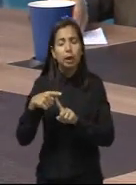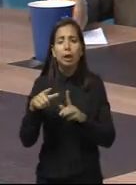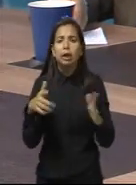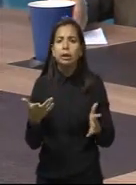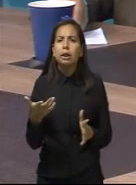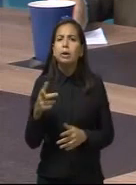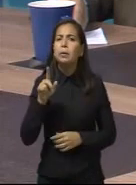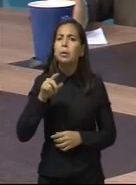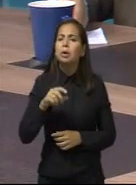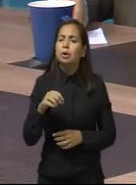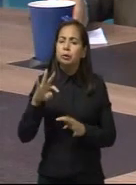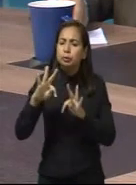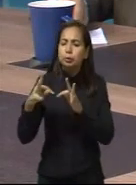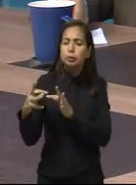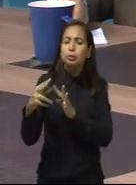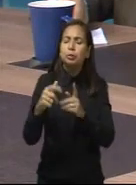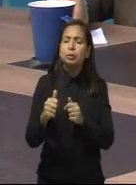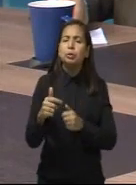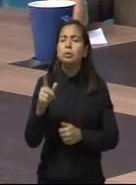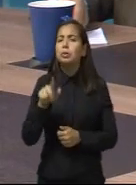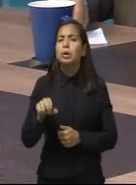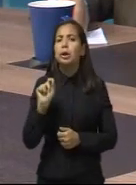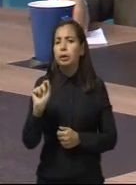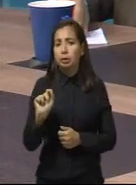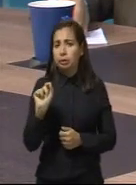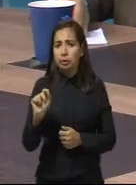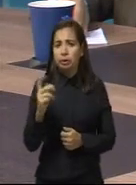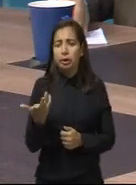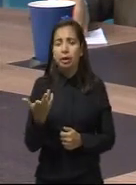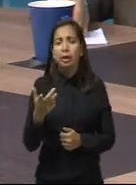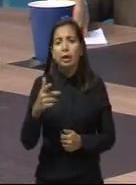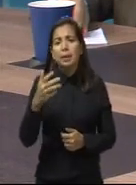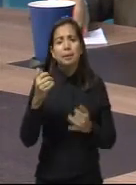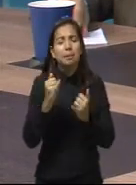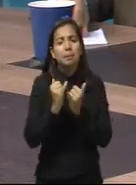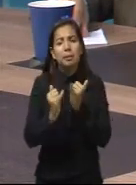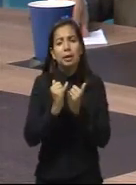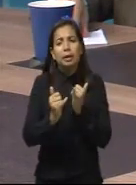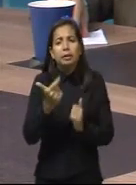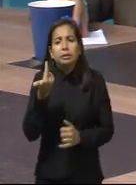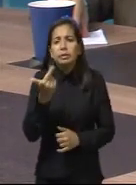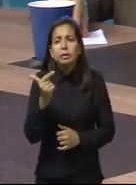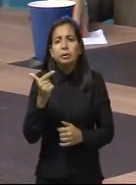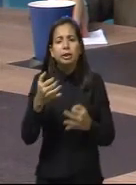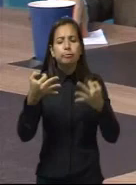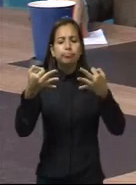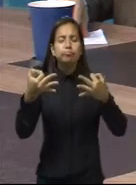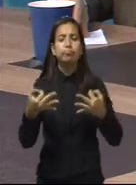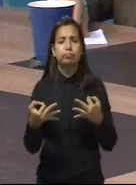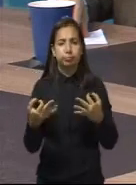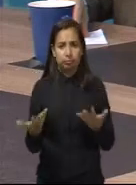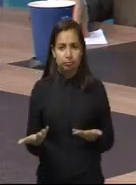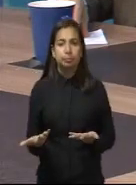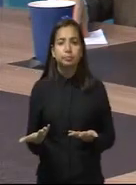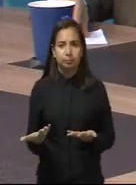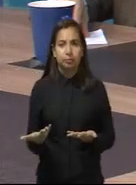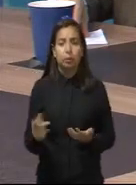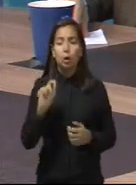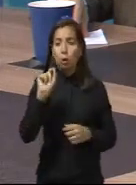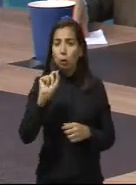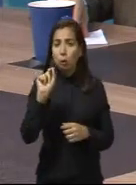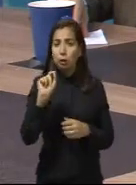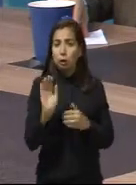forma muito, eu diria assim, até desonesta perante a opinião pública, de esconder, por exemplo, que